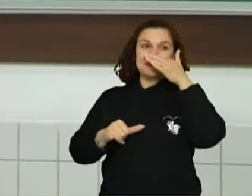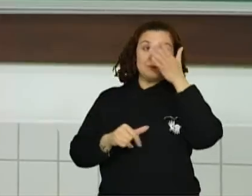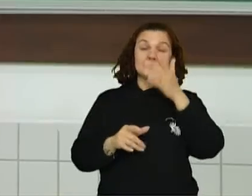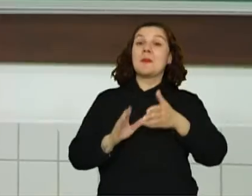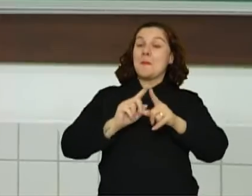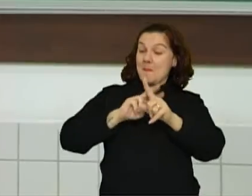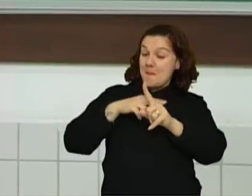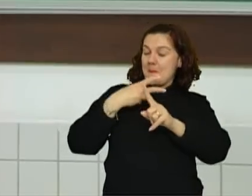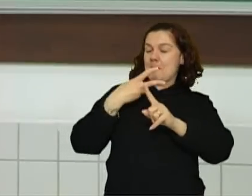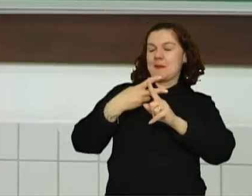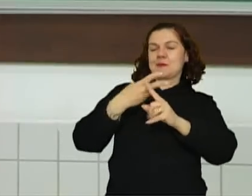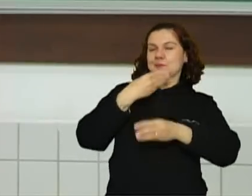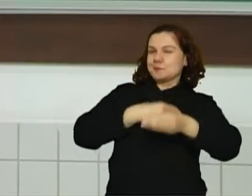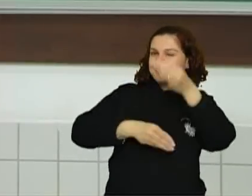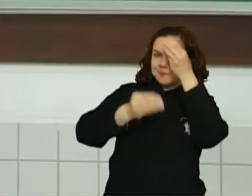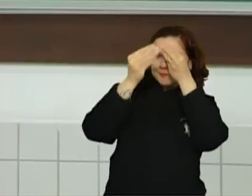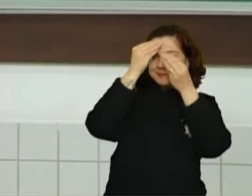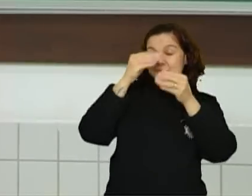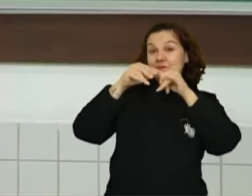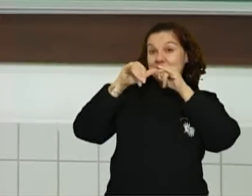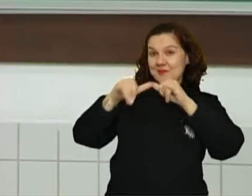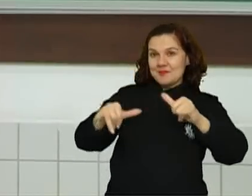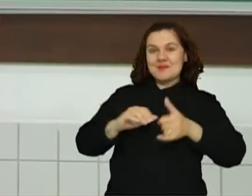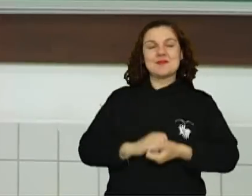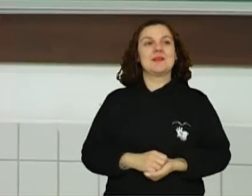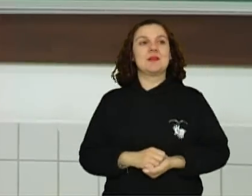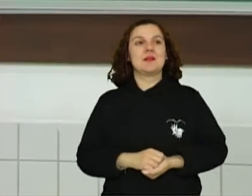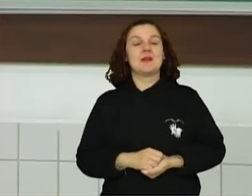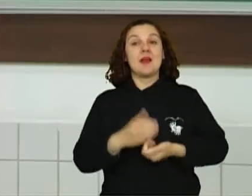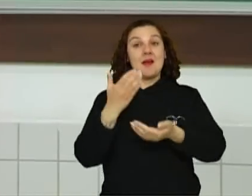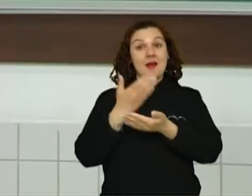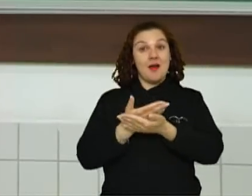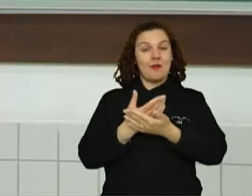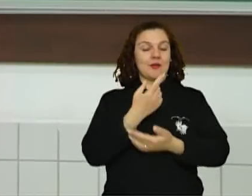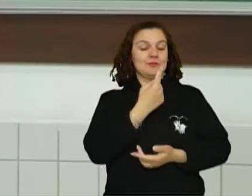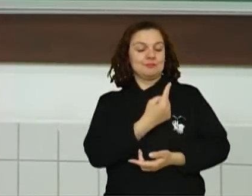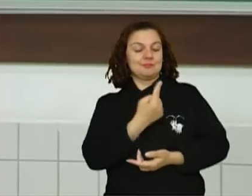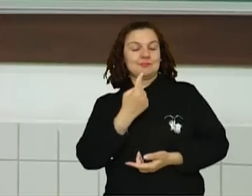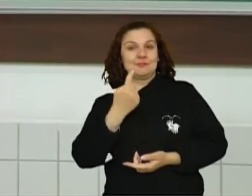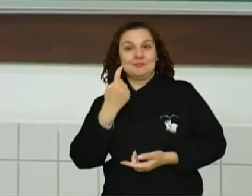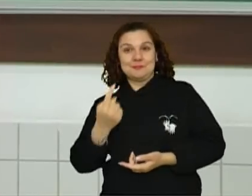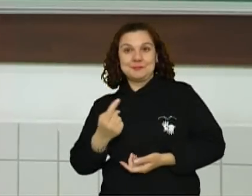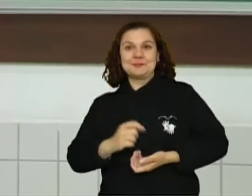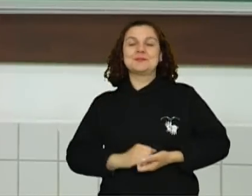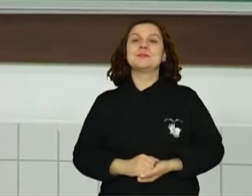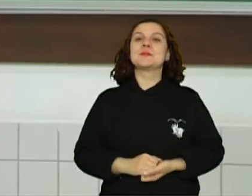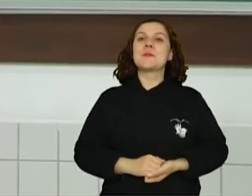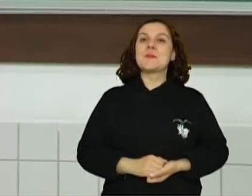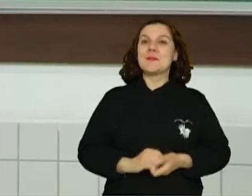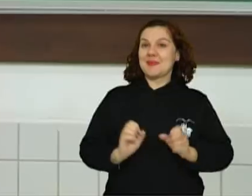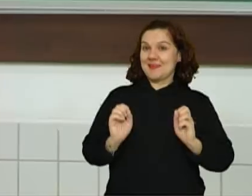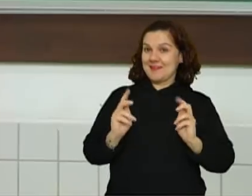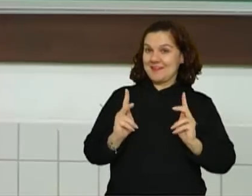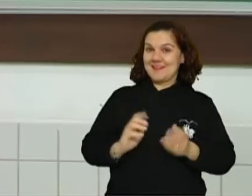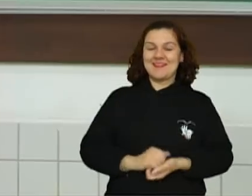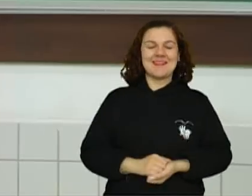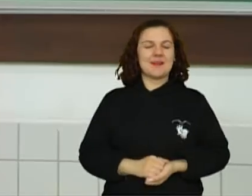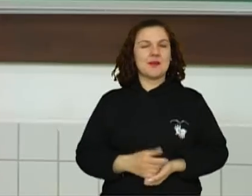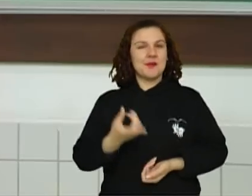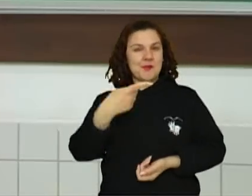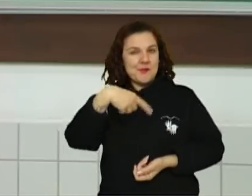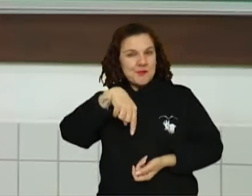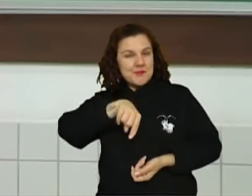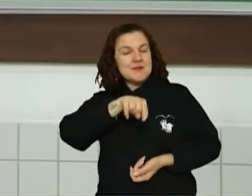sabe, mais um pouquinho ali, não é verdade? Aula 111, perfeito?